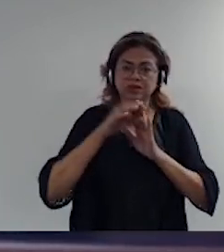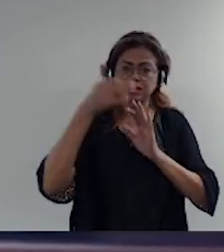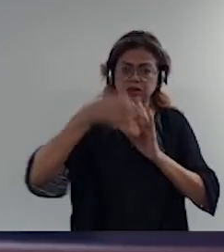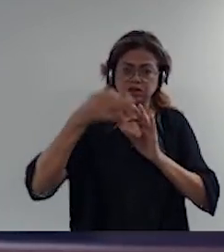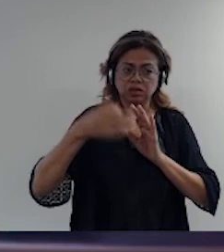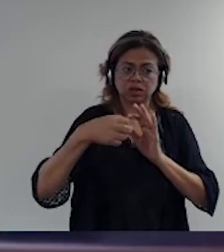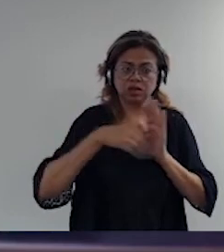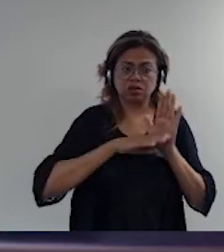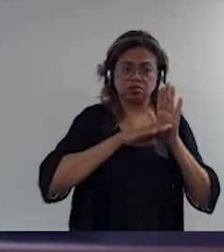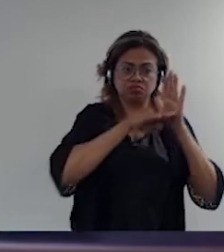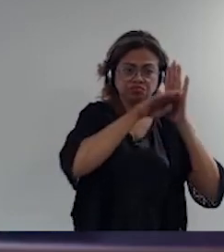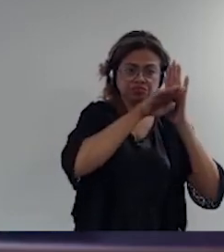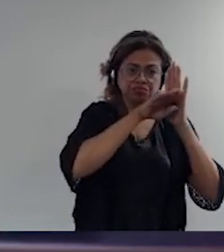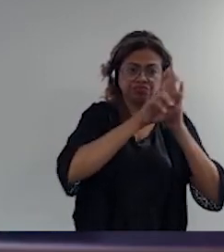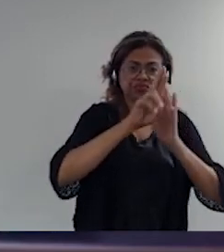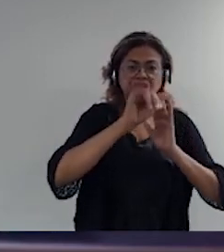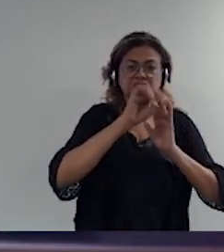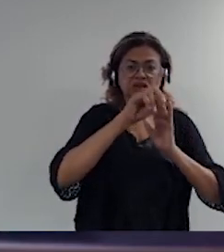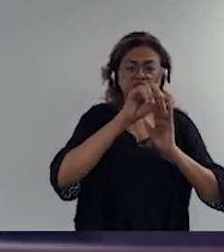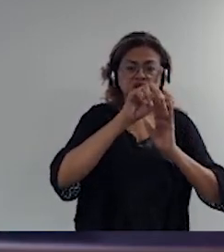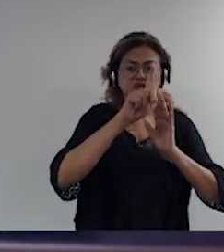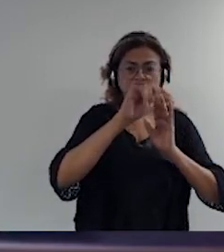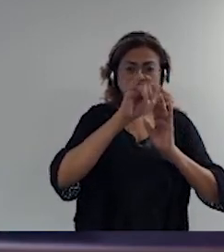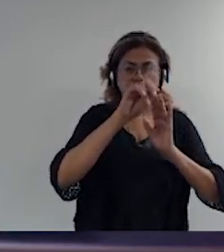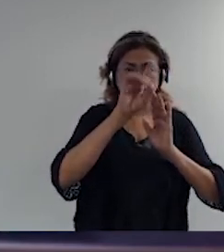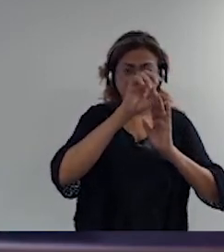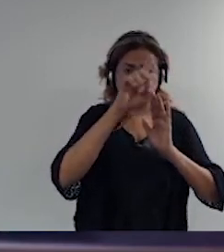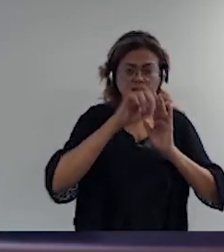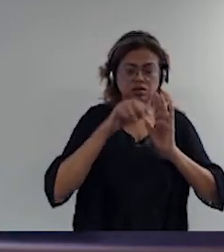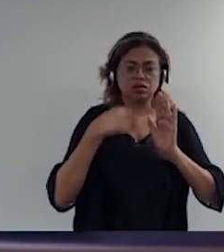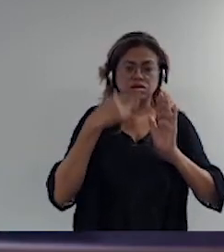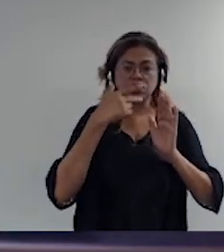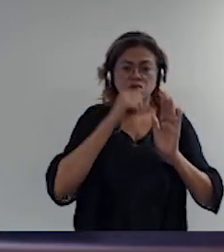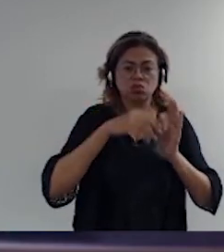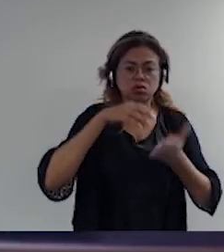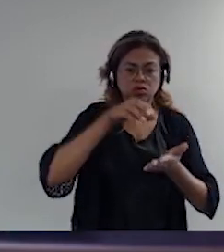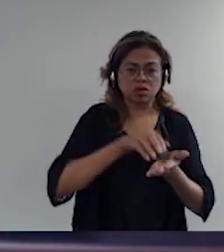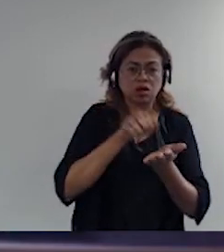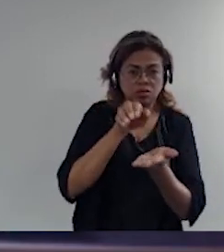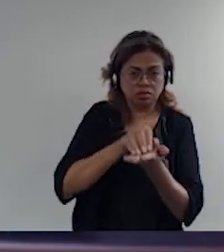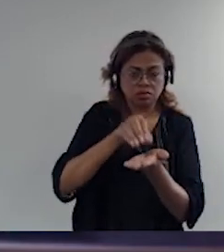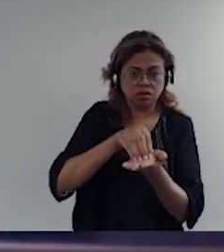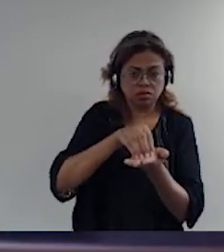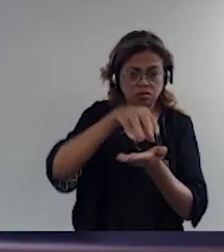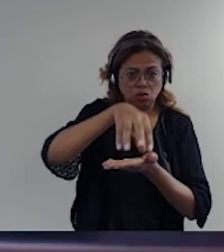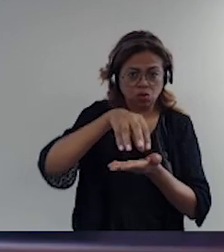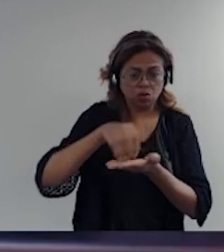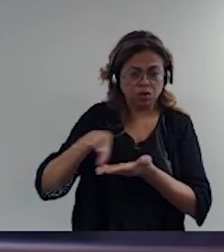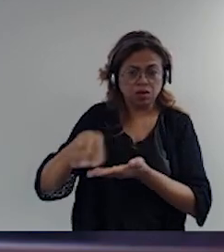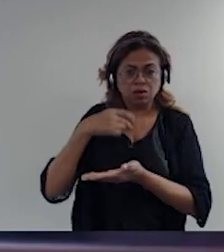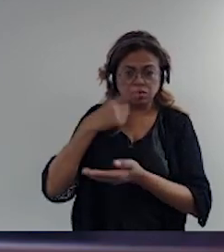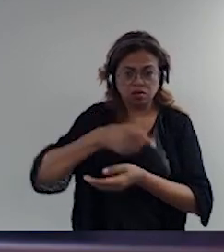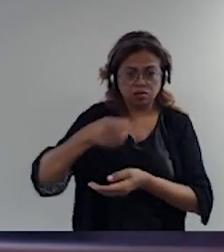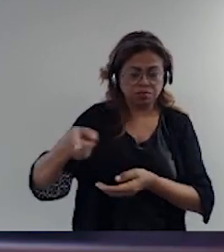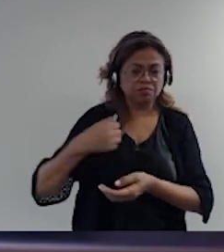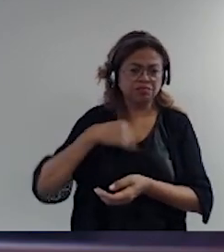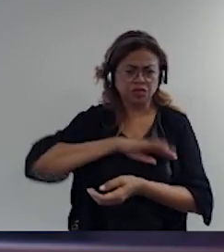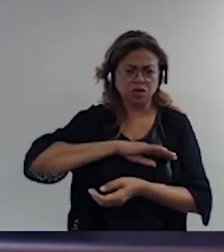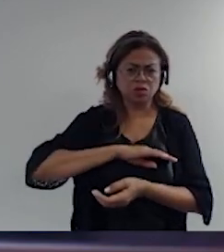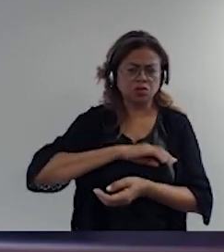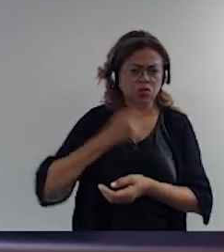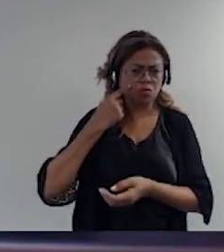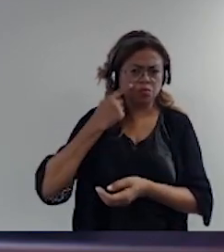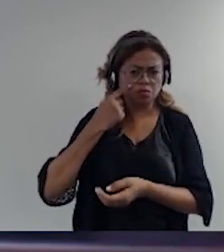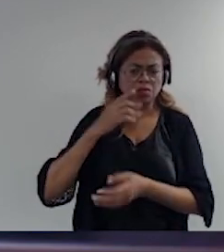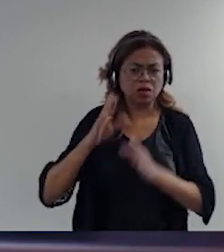de alguns clientes, mas principalmente de dentro das companhias que eu estou no comitê de auditoria, as discussões